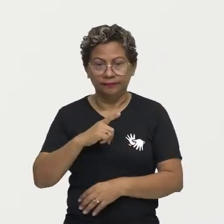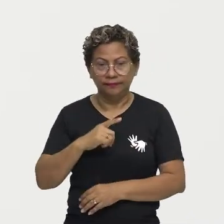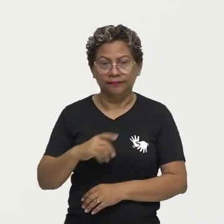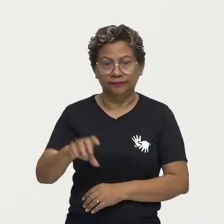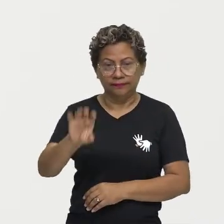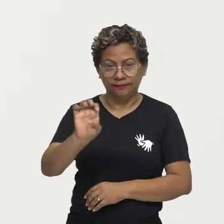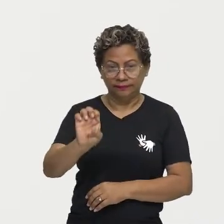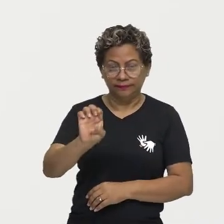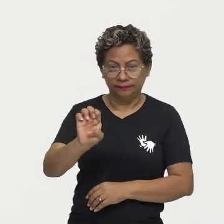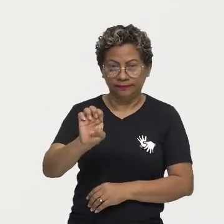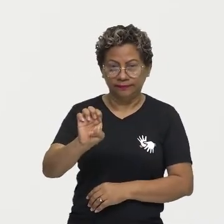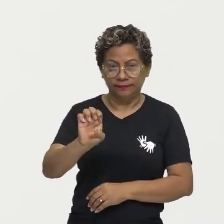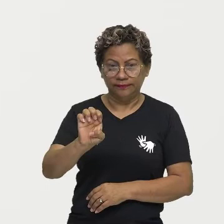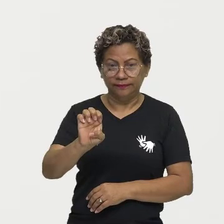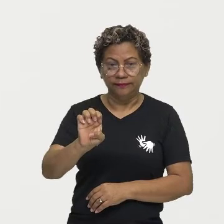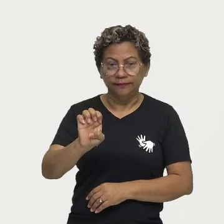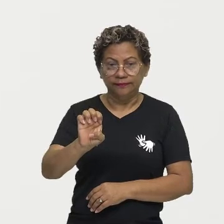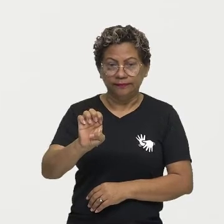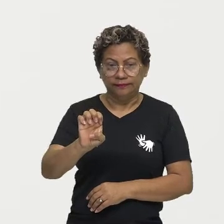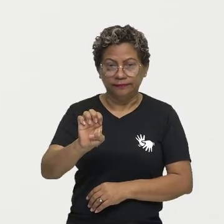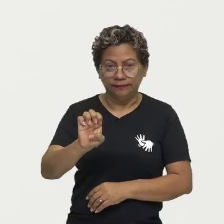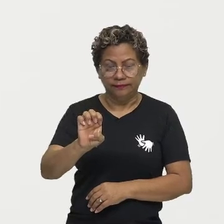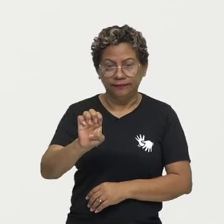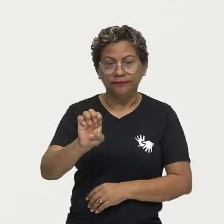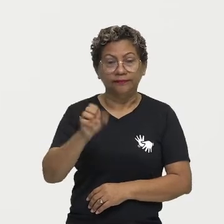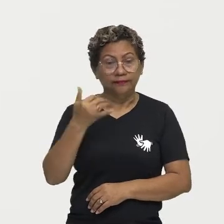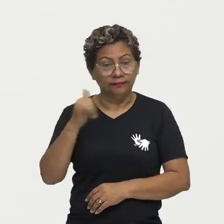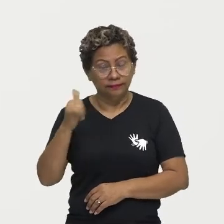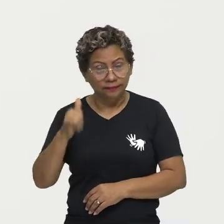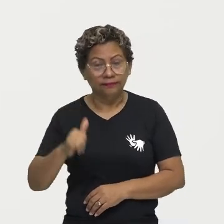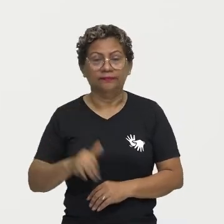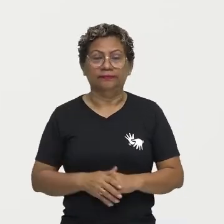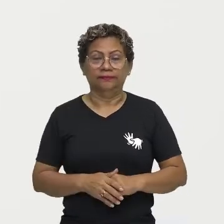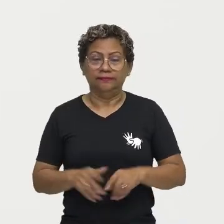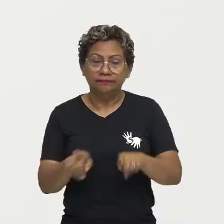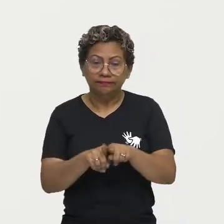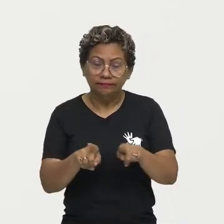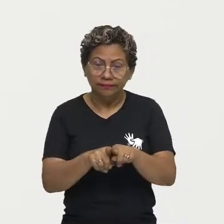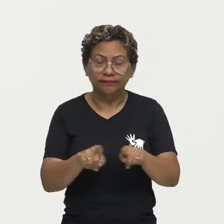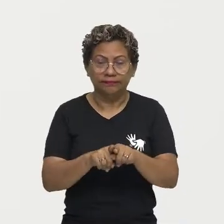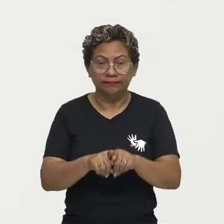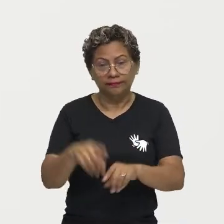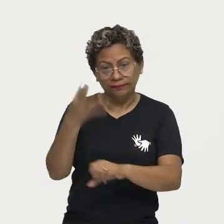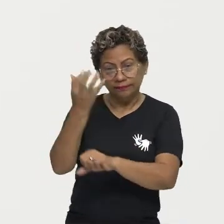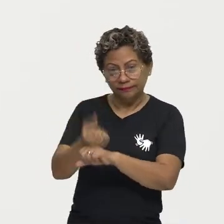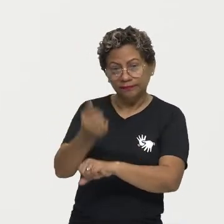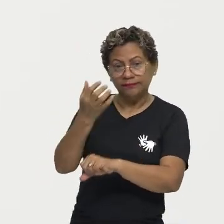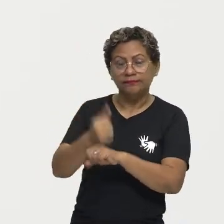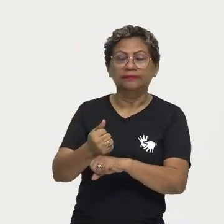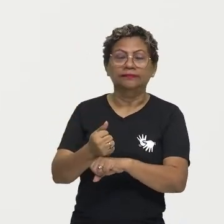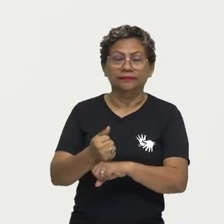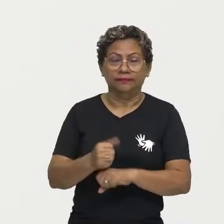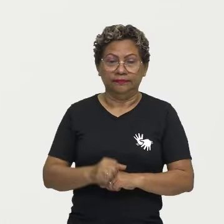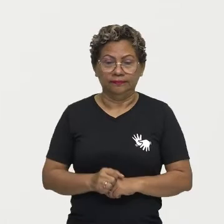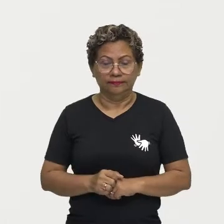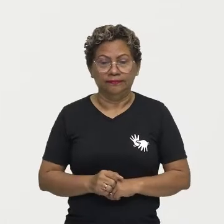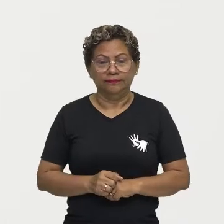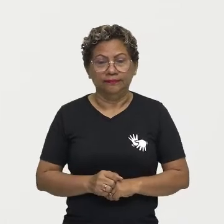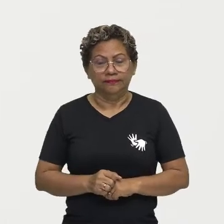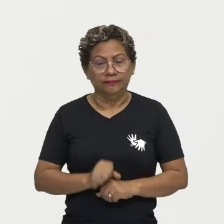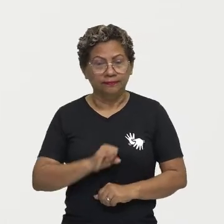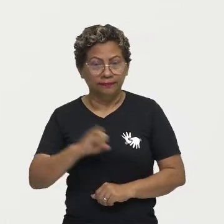é medida em joule também. É energia, né, gente? Energia é medida em joule. Não importa que modalidade é,